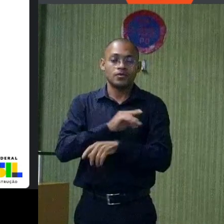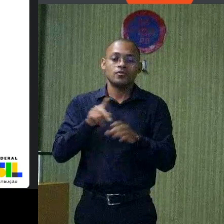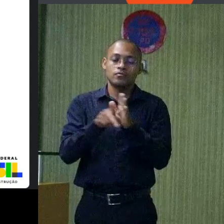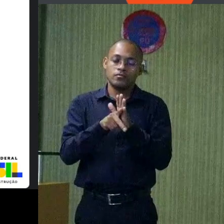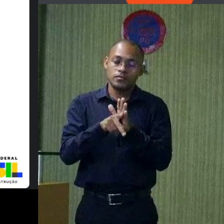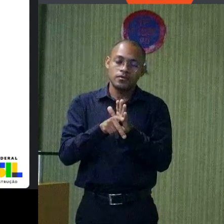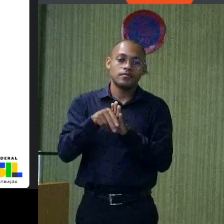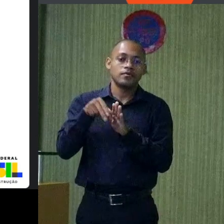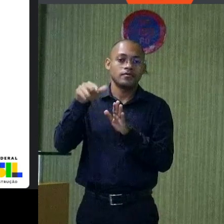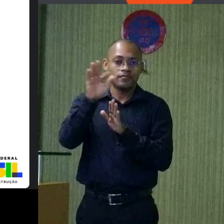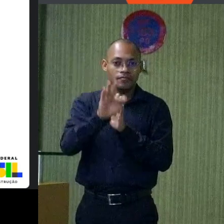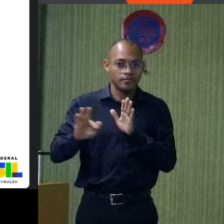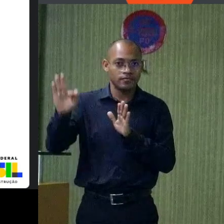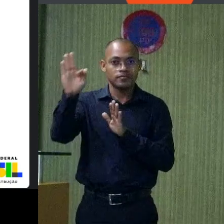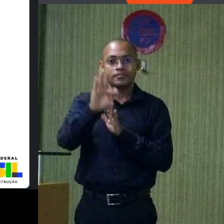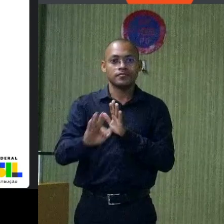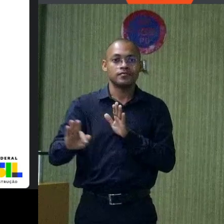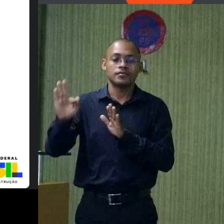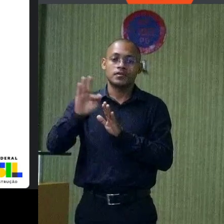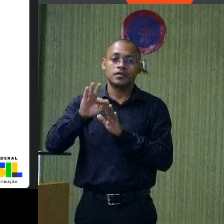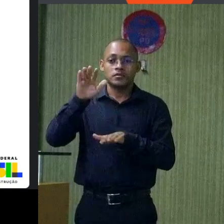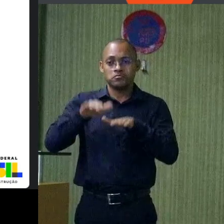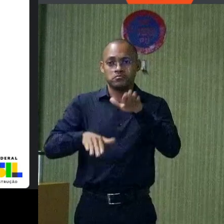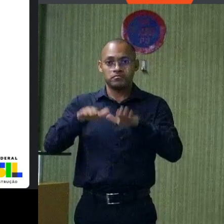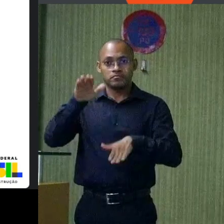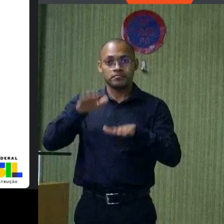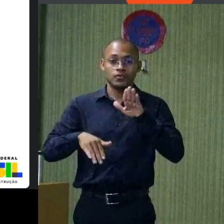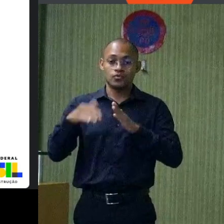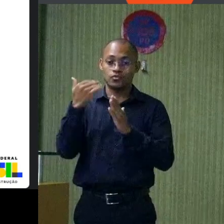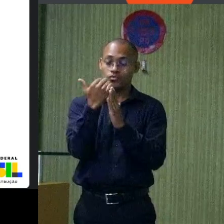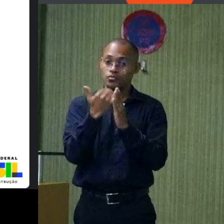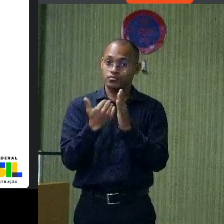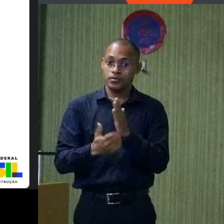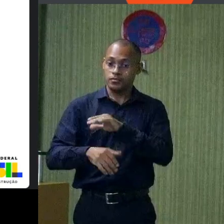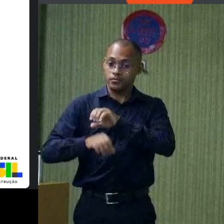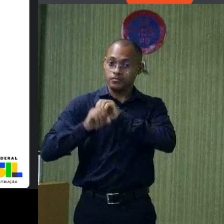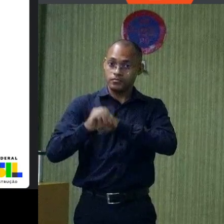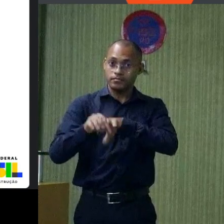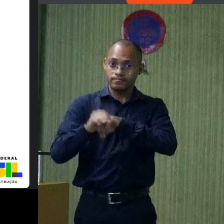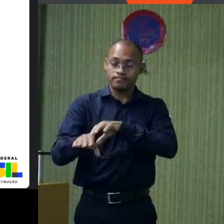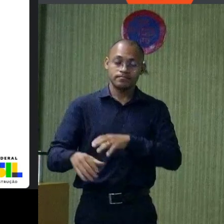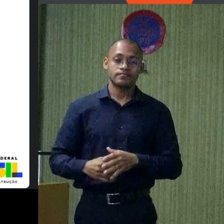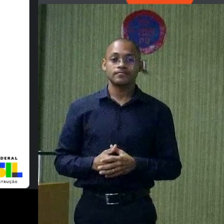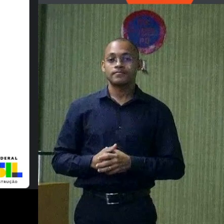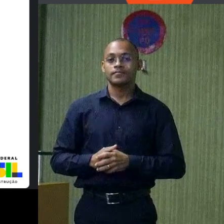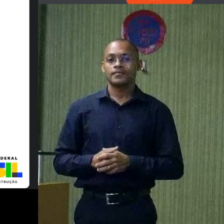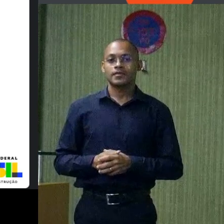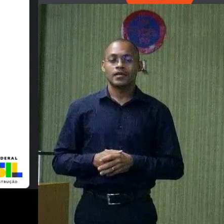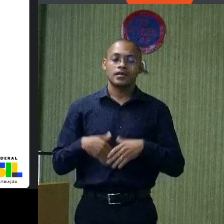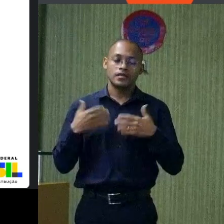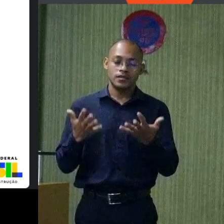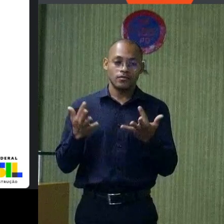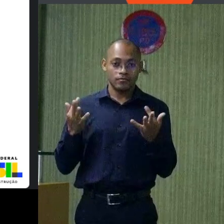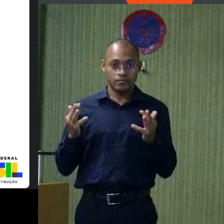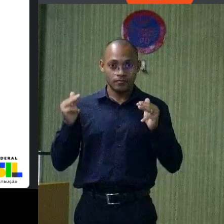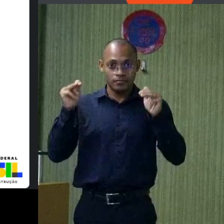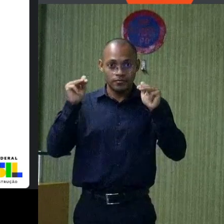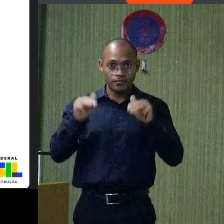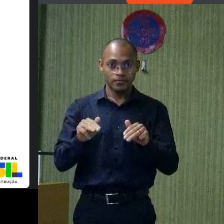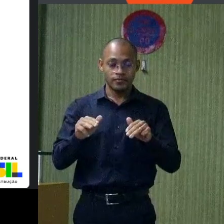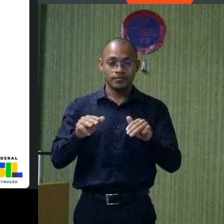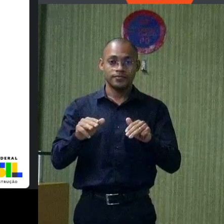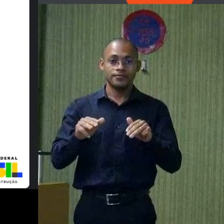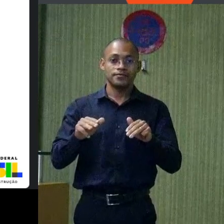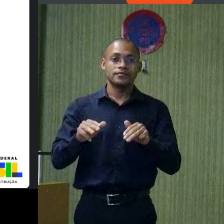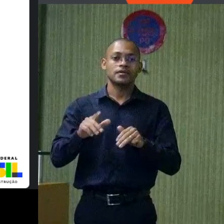deverá observar os ditames da dos planos de educação né Eh Finalmente nós temos disposições finais e